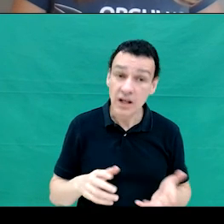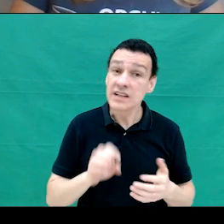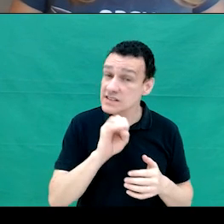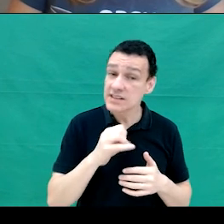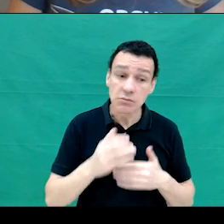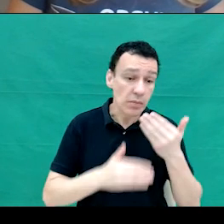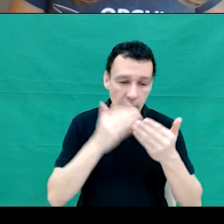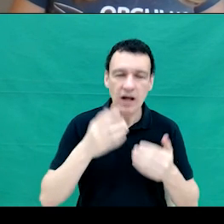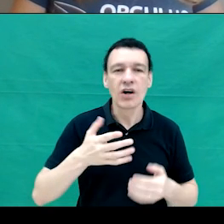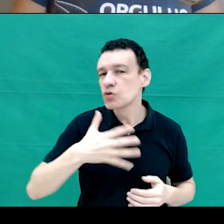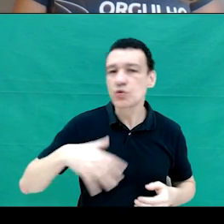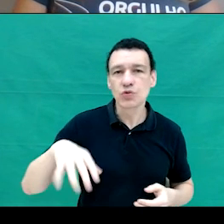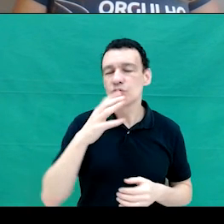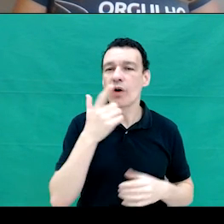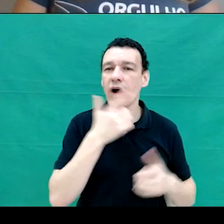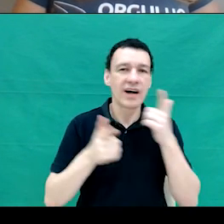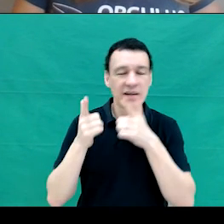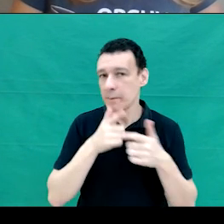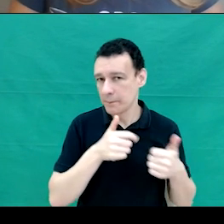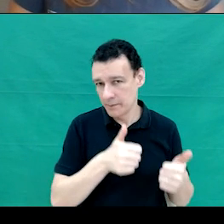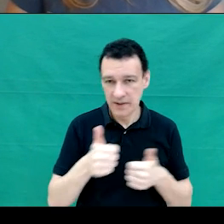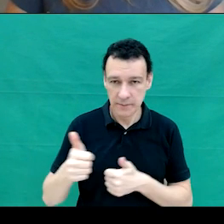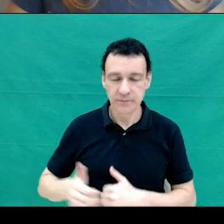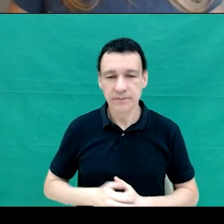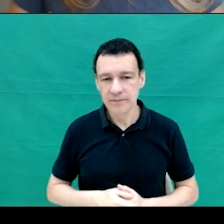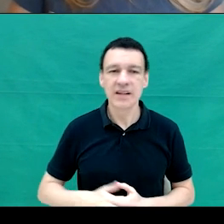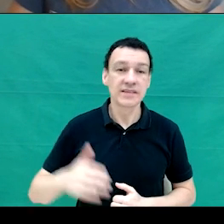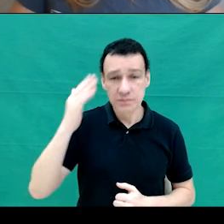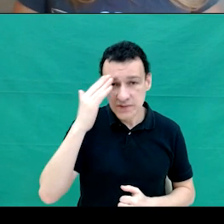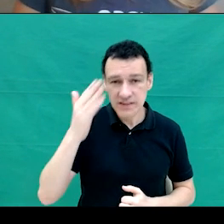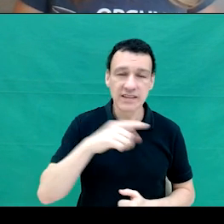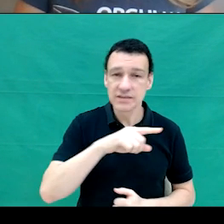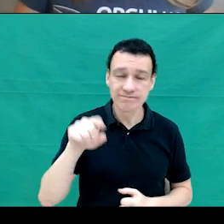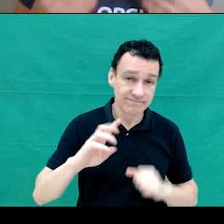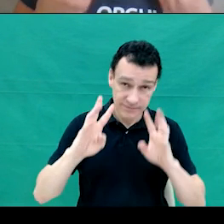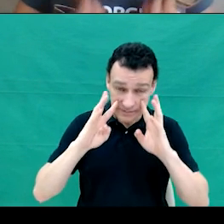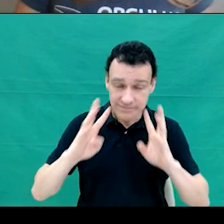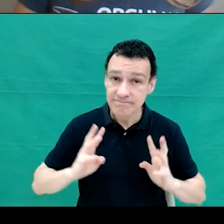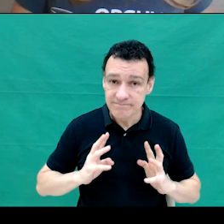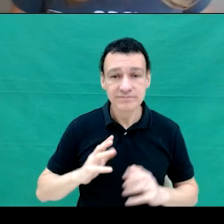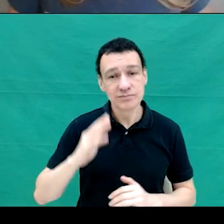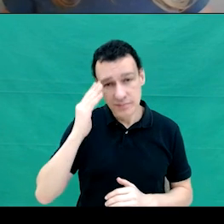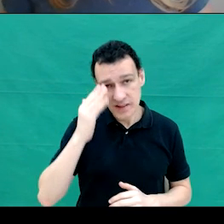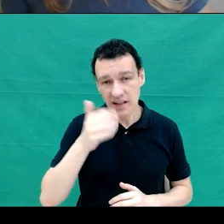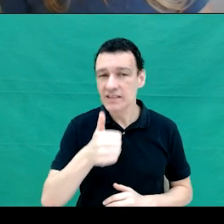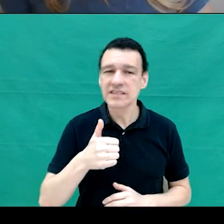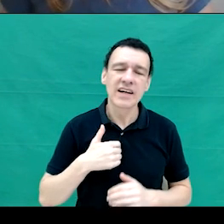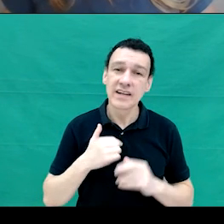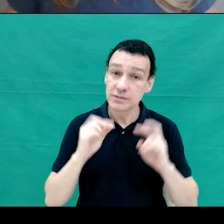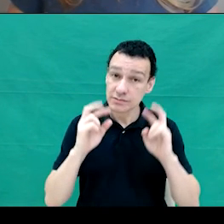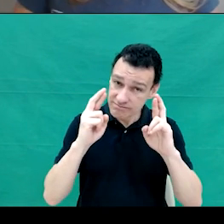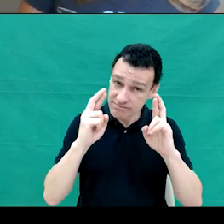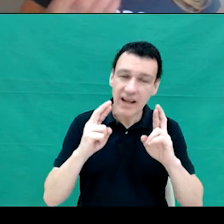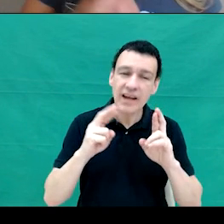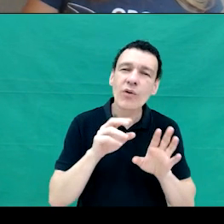isso. Então, eu quero agradecer, muito obrigada pela atenção de todos, espero ter plantado uma sementinha em